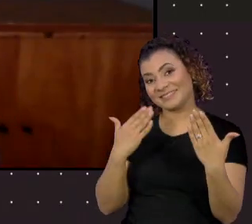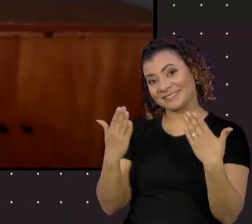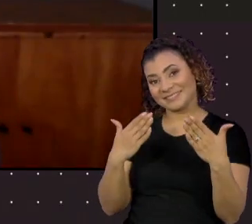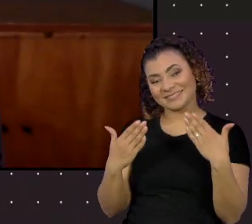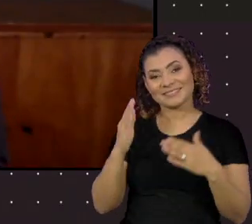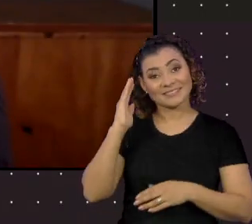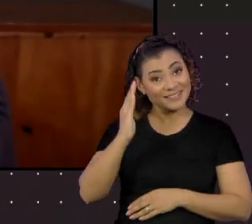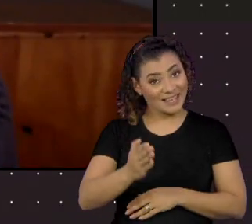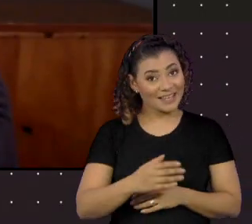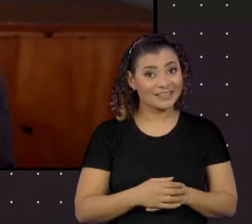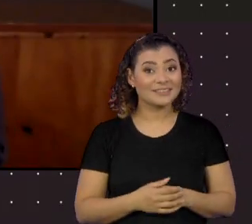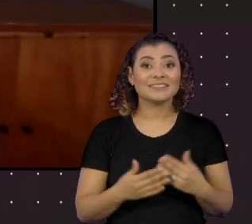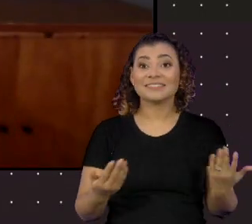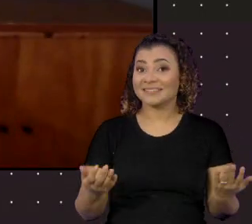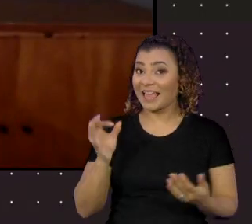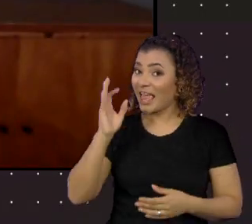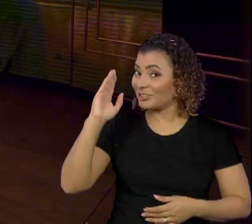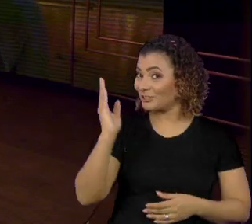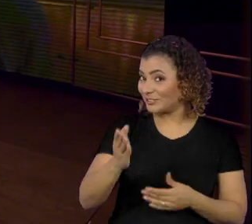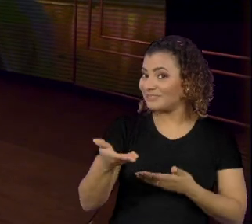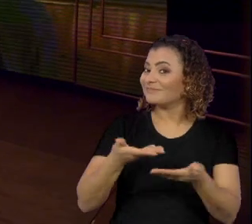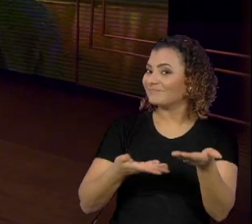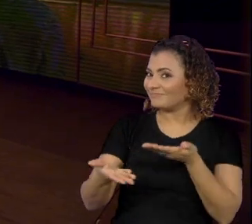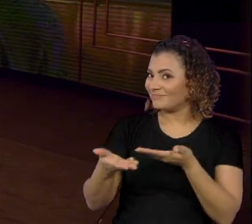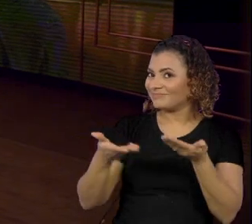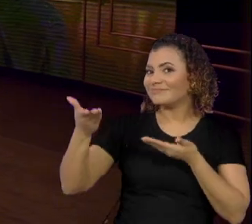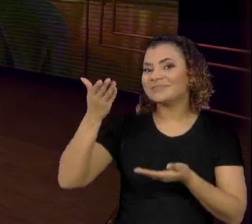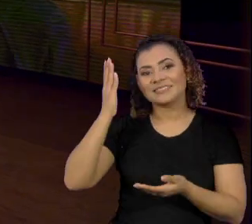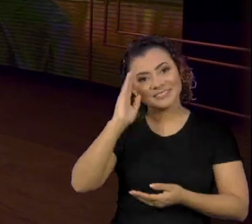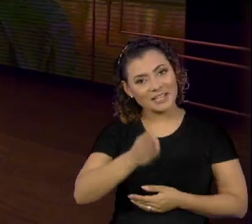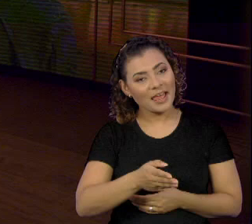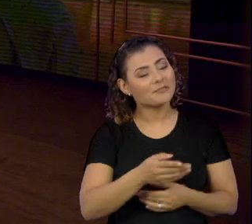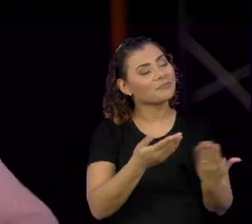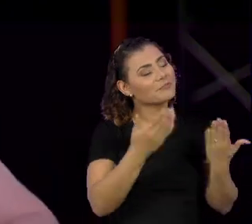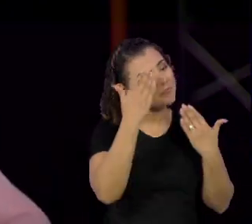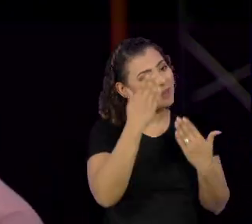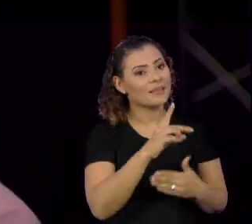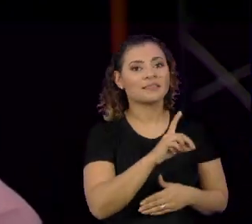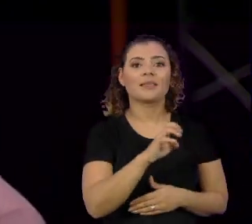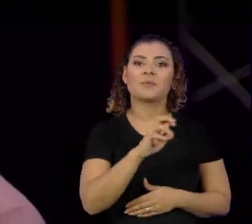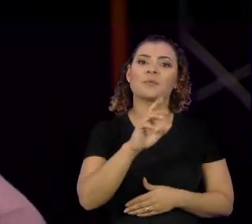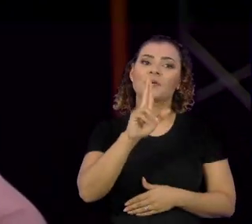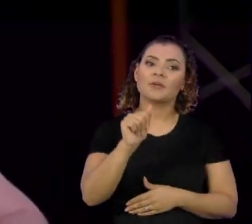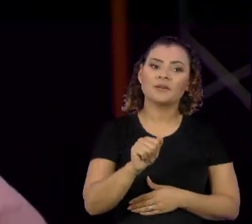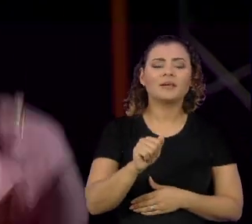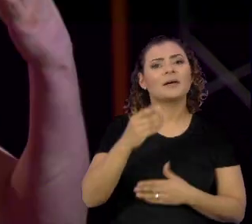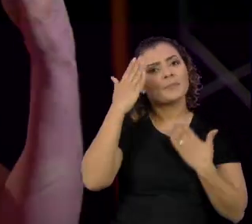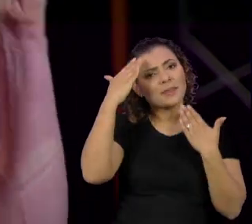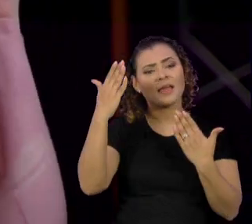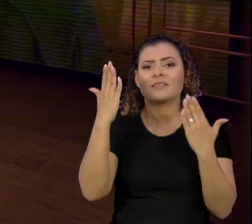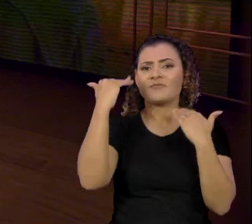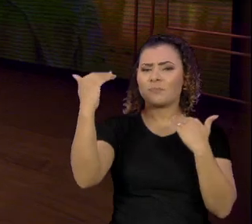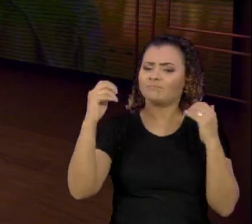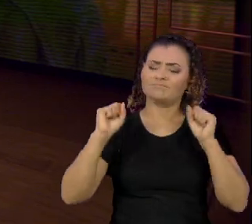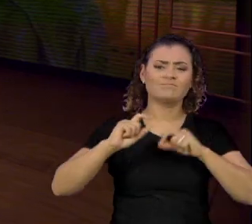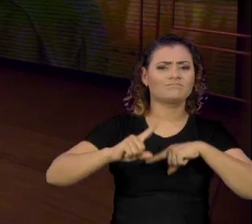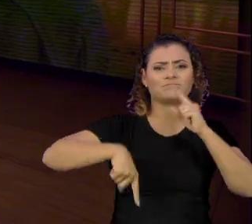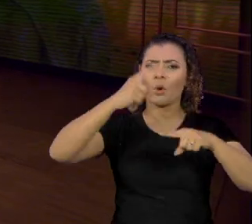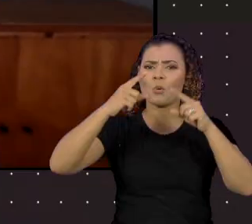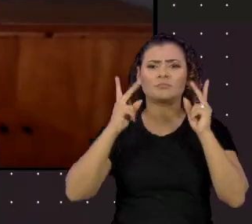Persona. Retíssimo, né? Retíssimo. Obrigada, Débora. Muito sucesso para você. Foi um prazer te